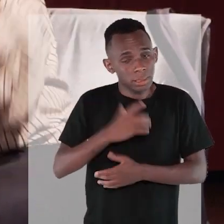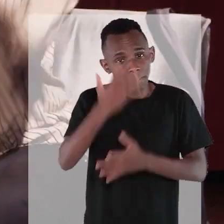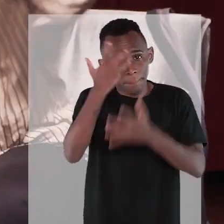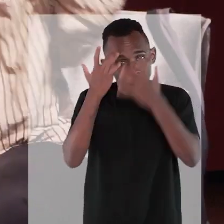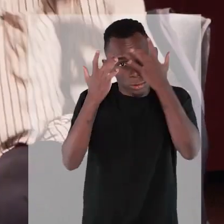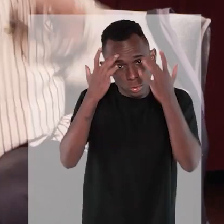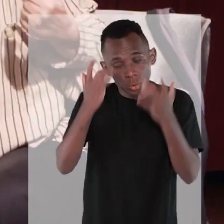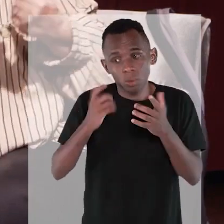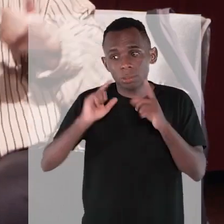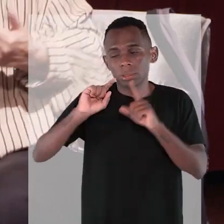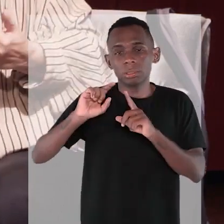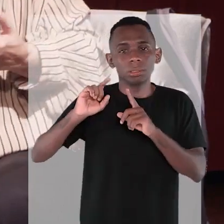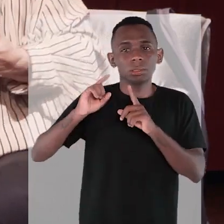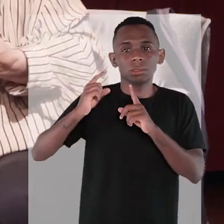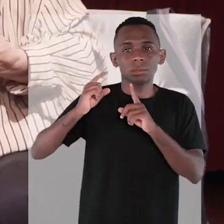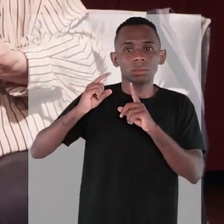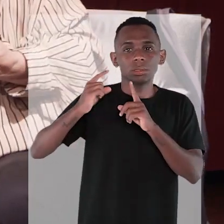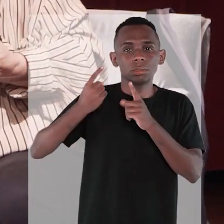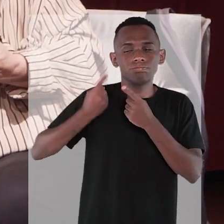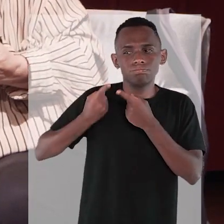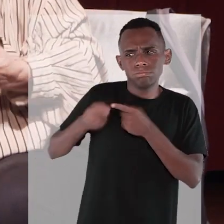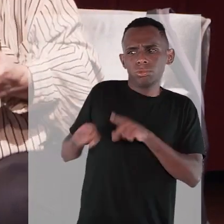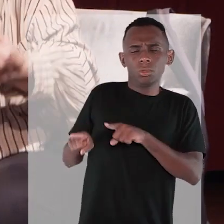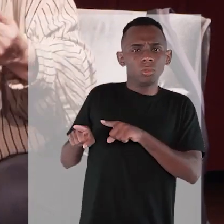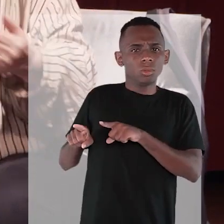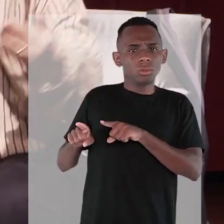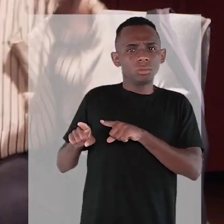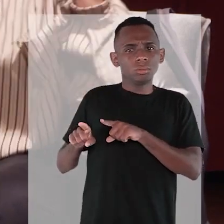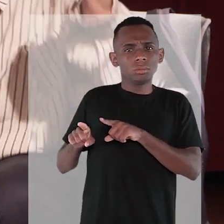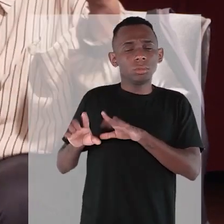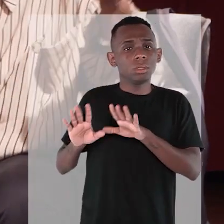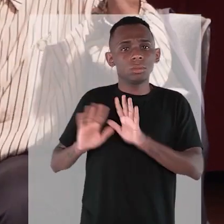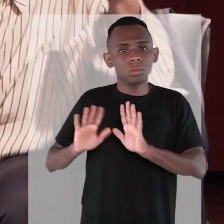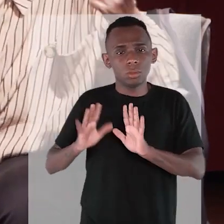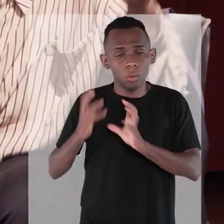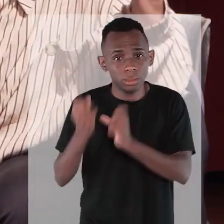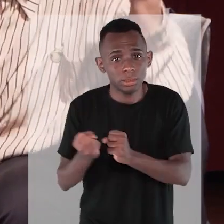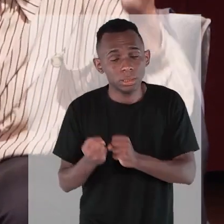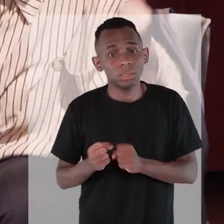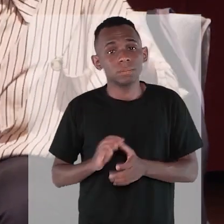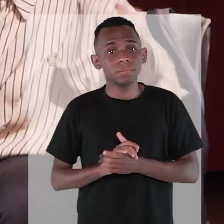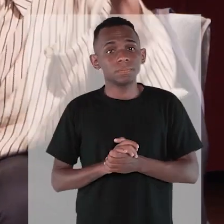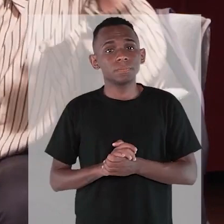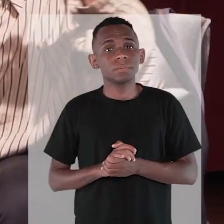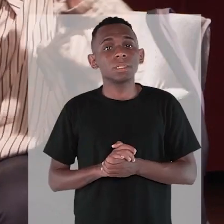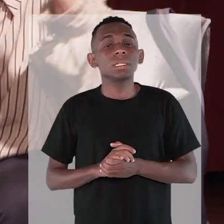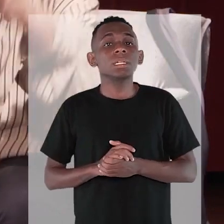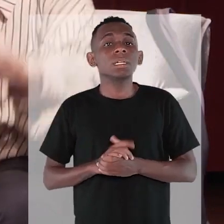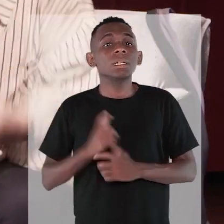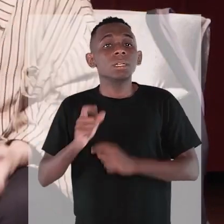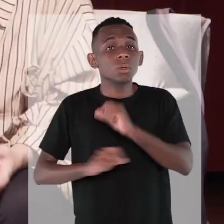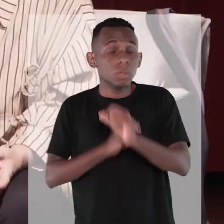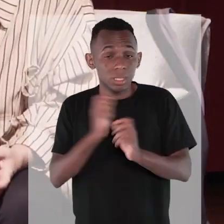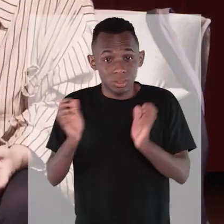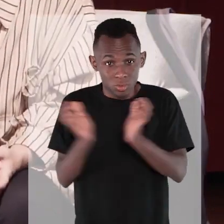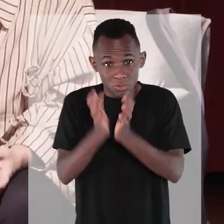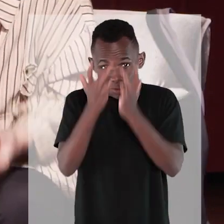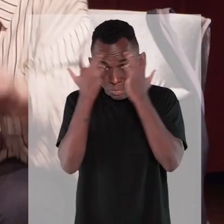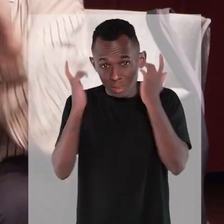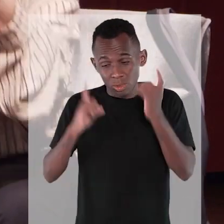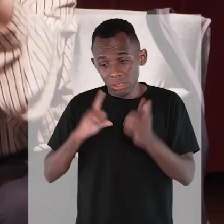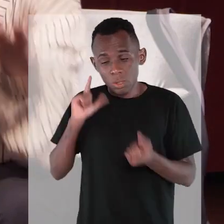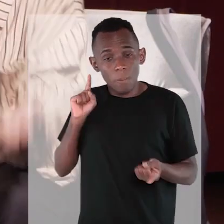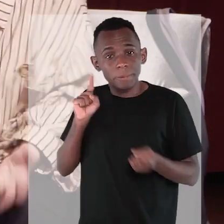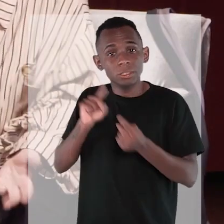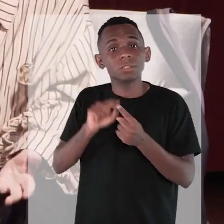que são contra aquilo que eles comandam e eles estão ali com o objetivo